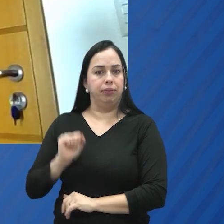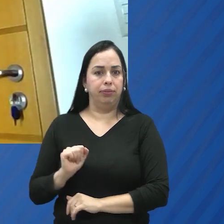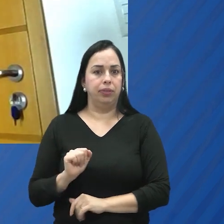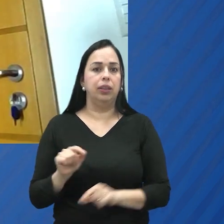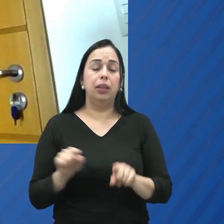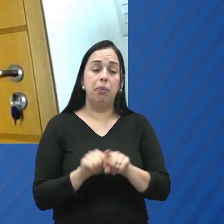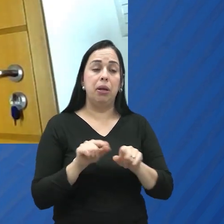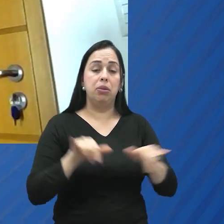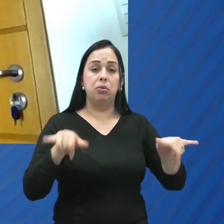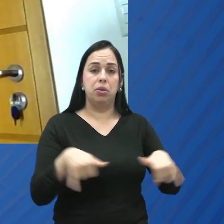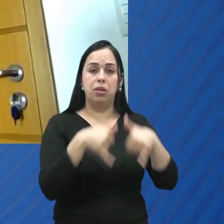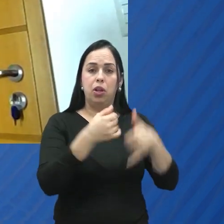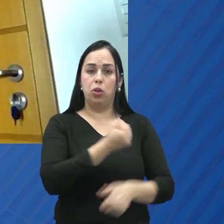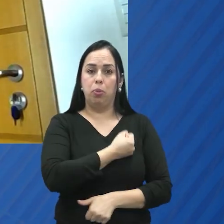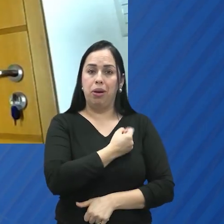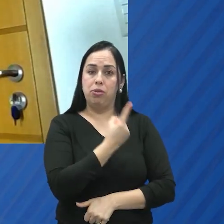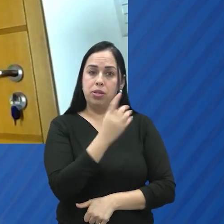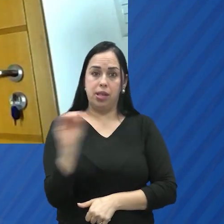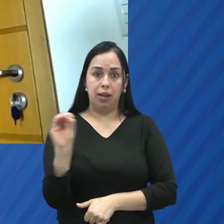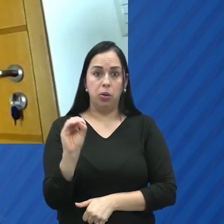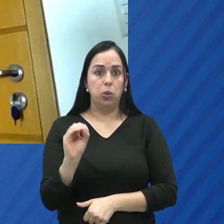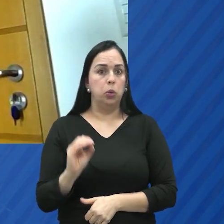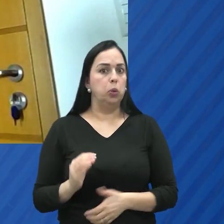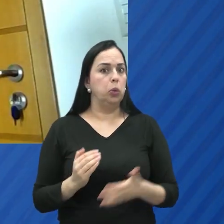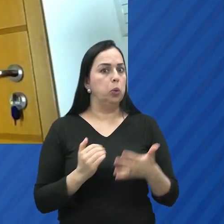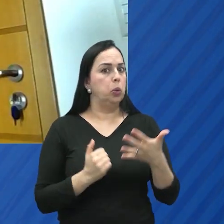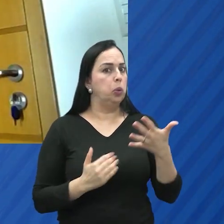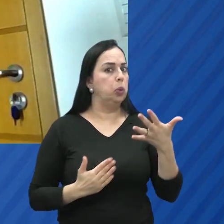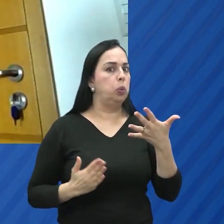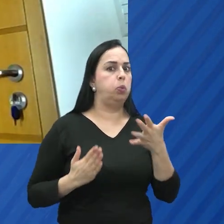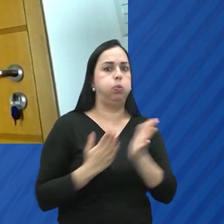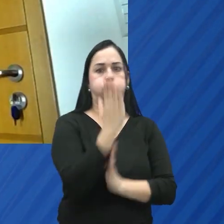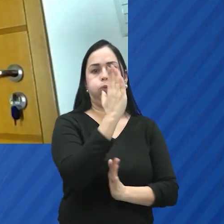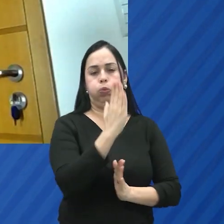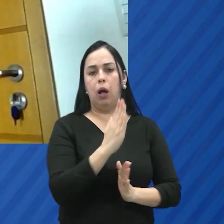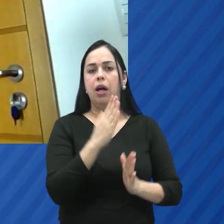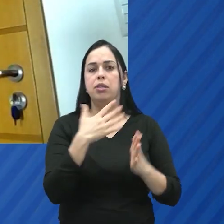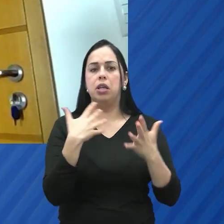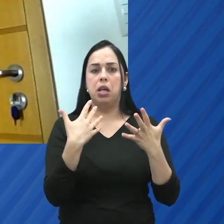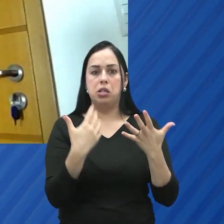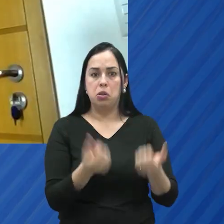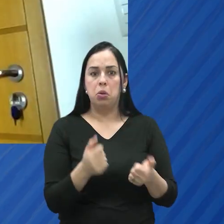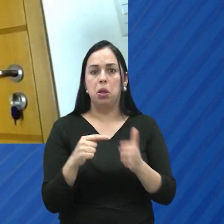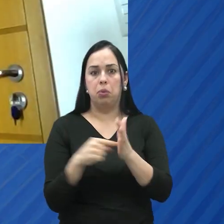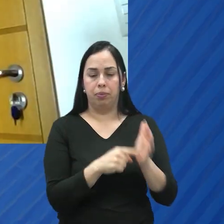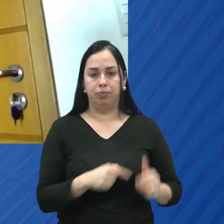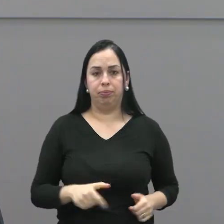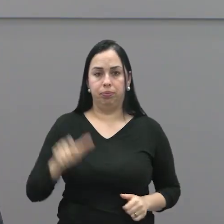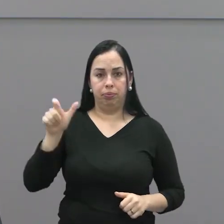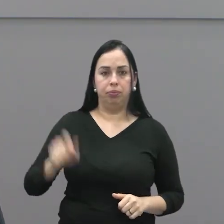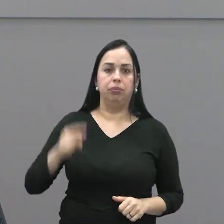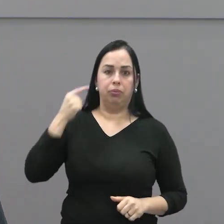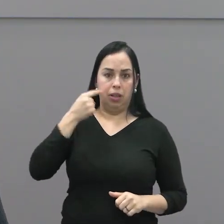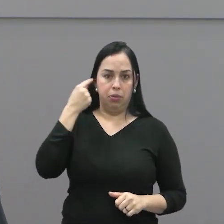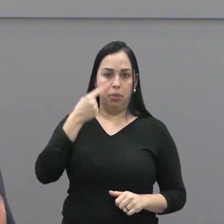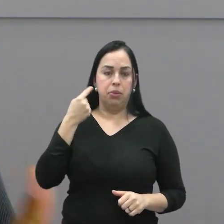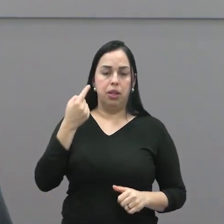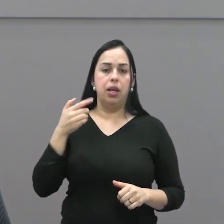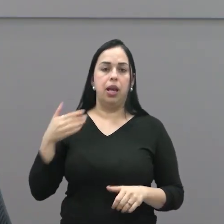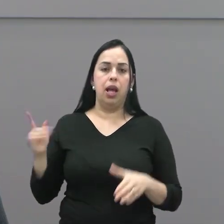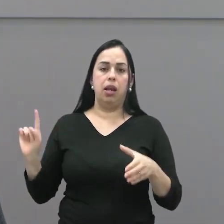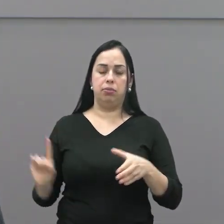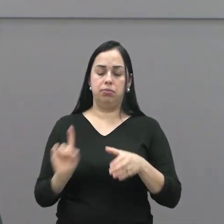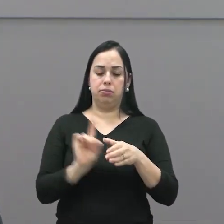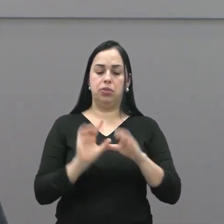denúncias, por exemplo, do Disque 100. E o Disque 100 bateu o recorde de recebimento de denúncias. Esse advogado